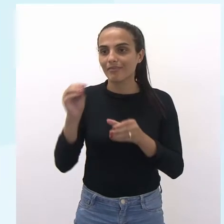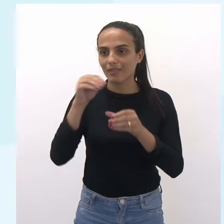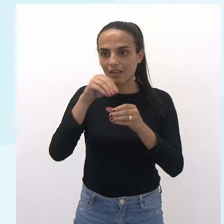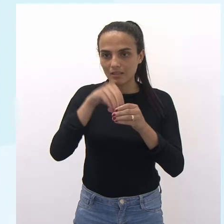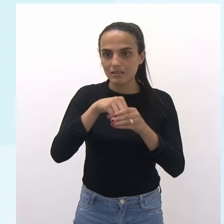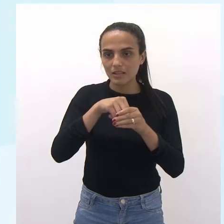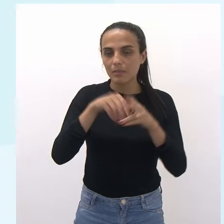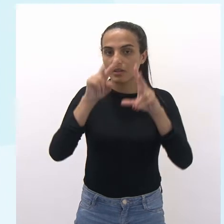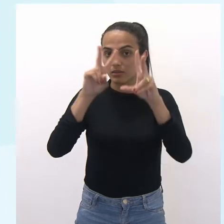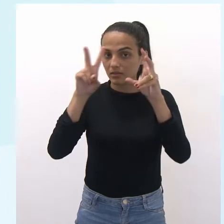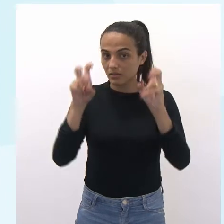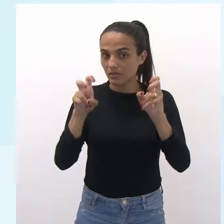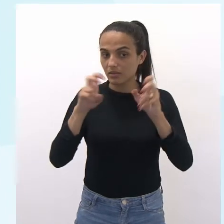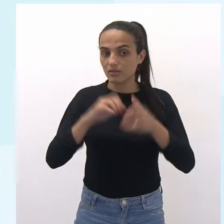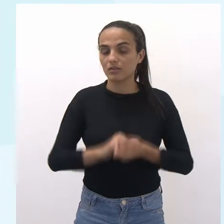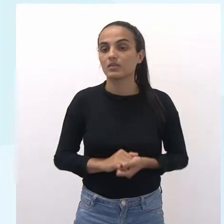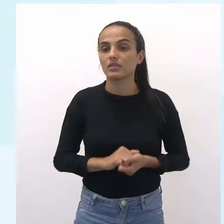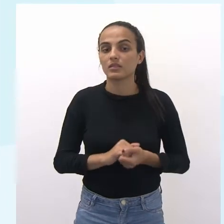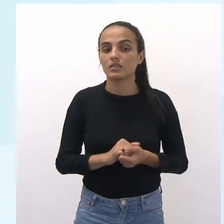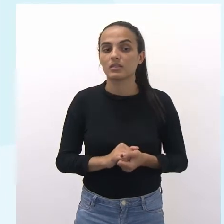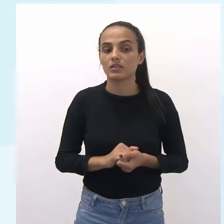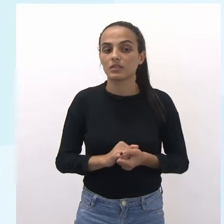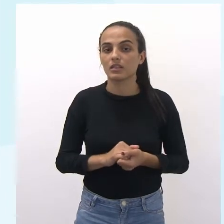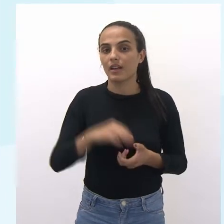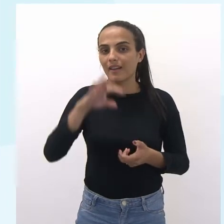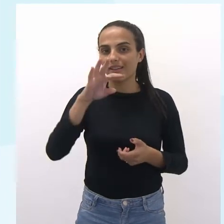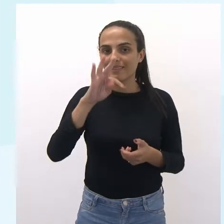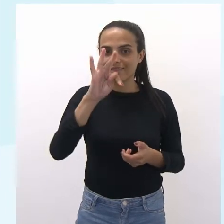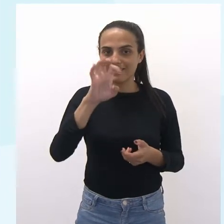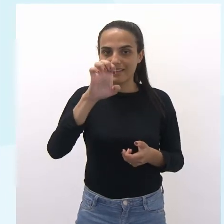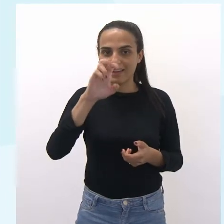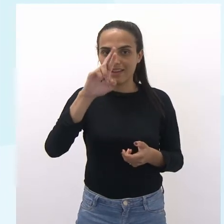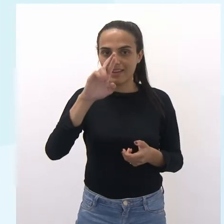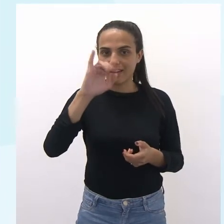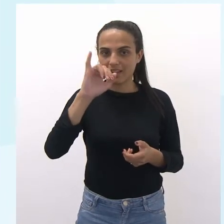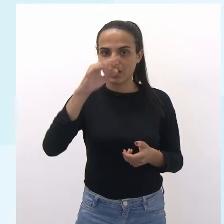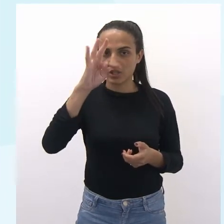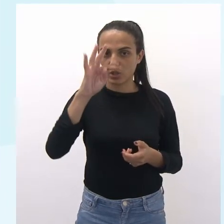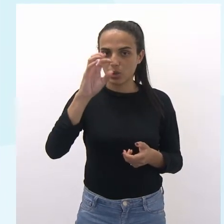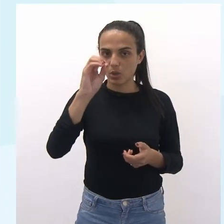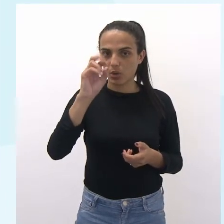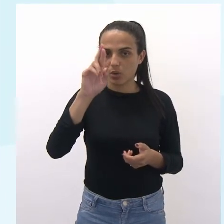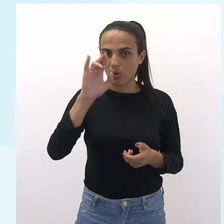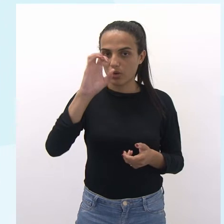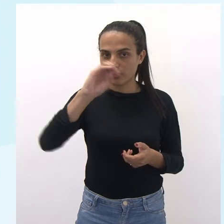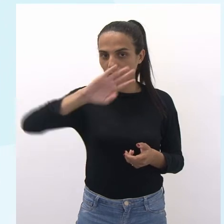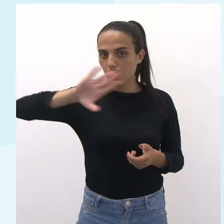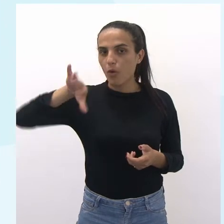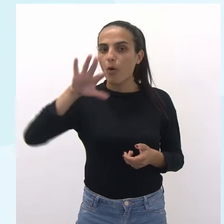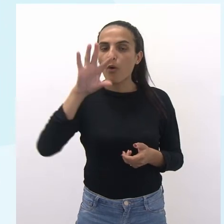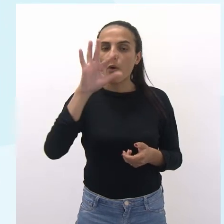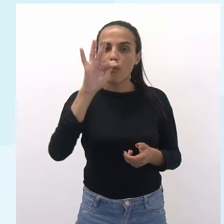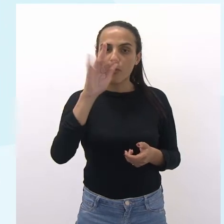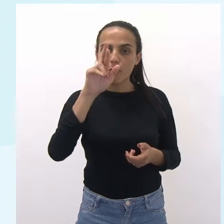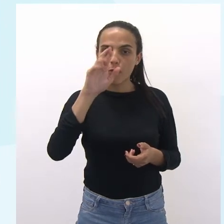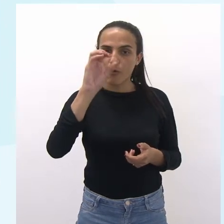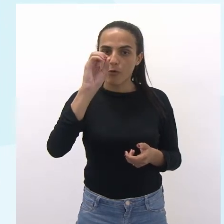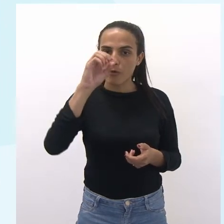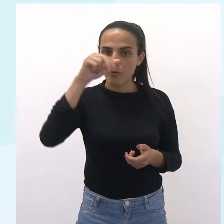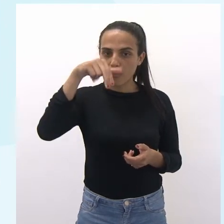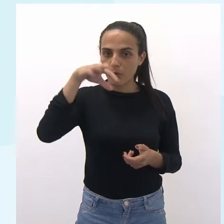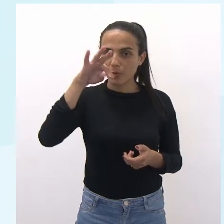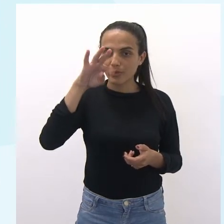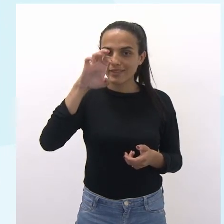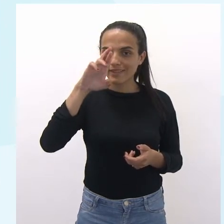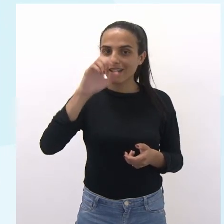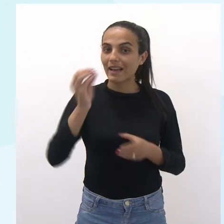dos temas da categoria Território e Fronteira, já estou dando um spoiler para a semana que vem, um dos temas é a juventude, são